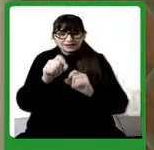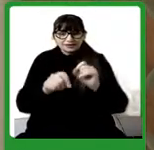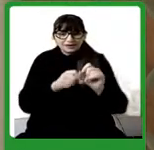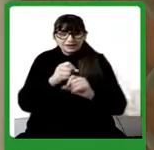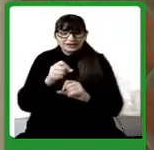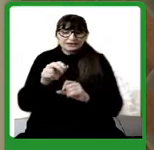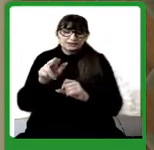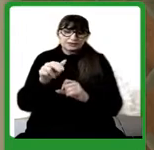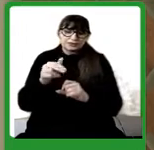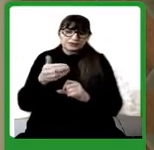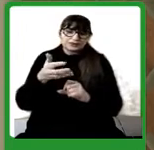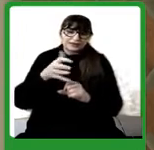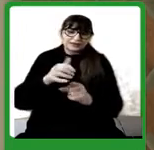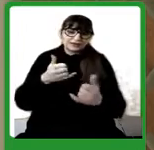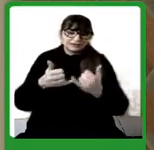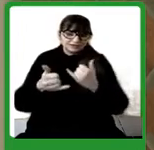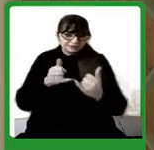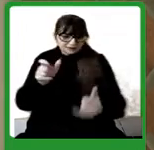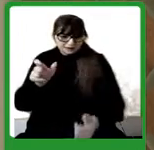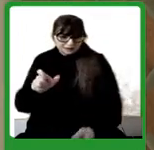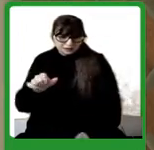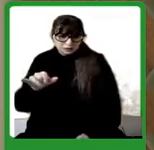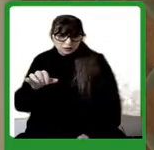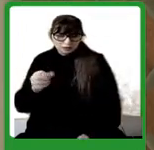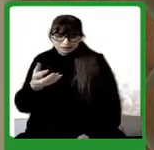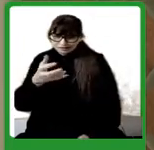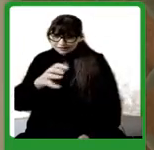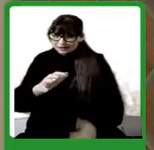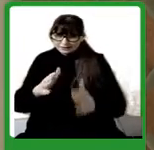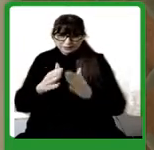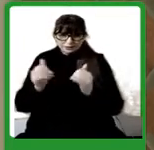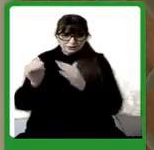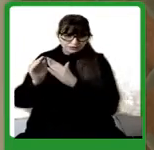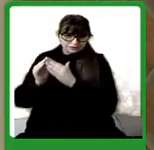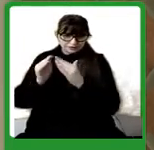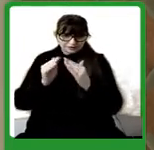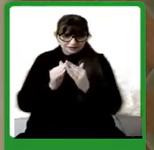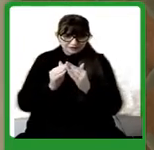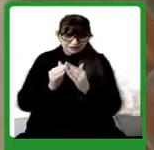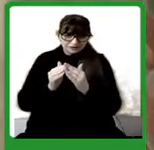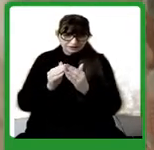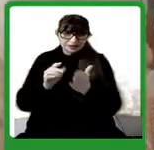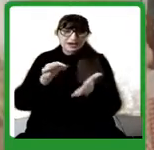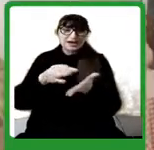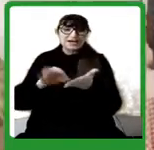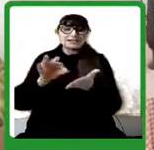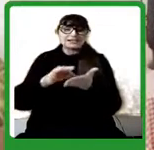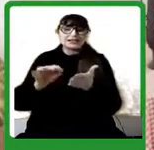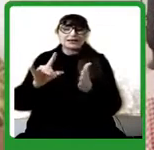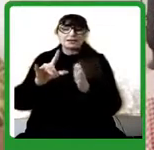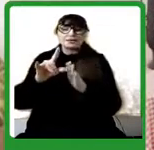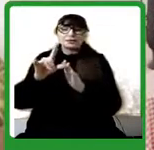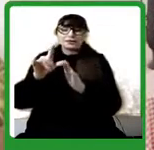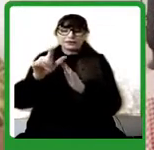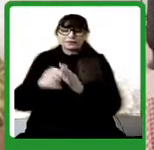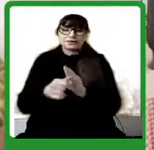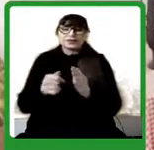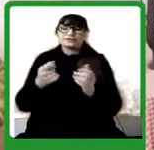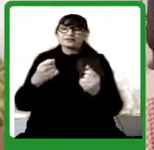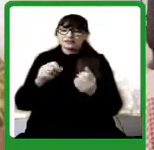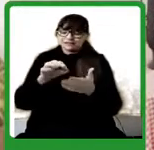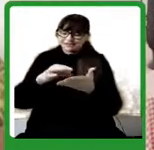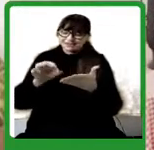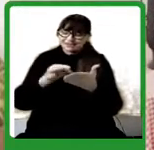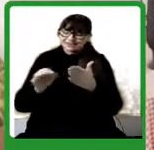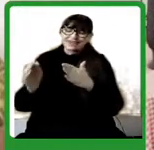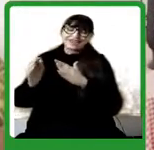pedir. Os colonos, eles não querem pedir pro vizinho avalizar eles. Porque depois eles têm que avalizar o vizinho. É ou não é verdade? Vocês